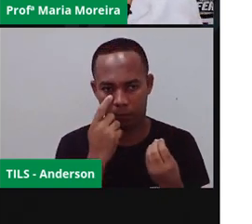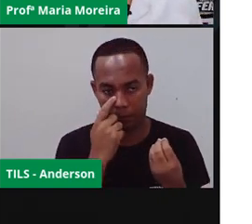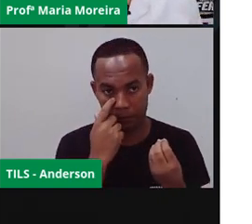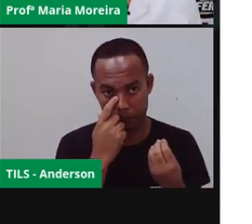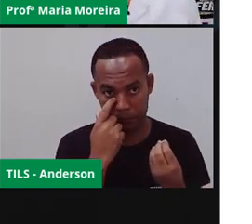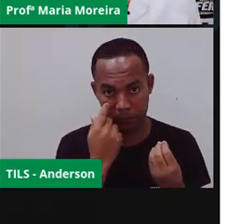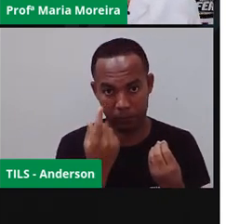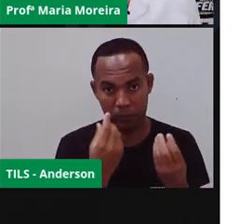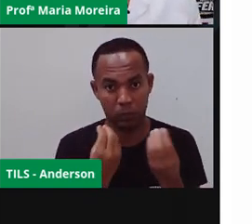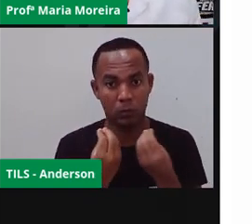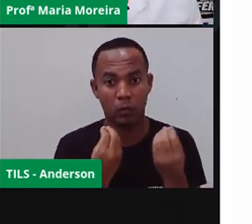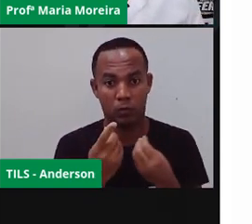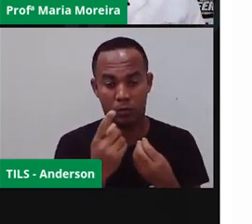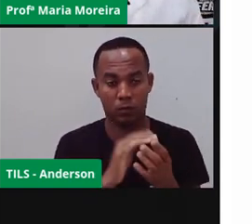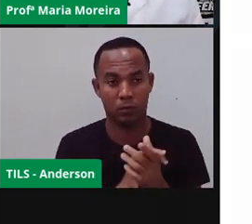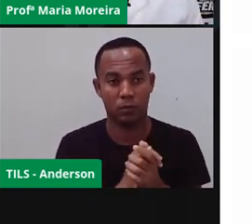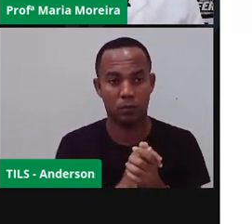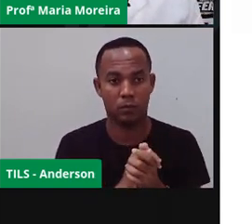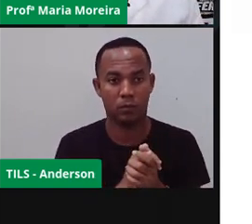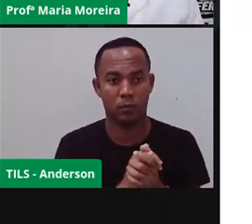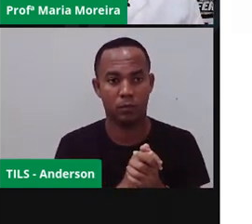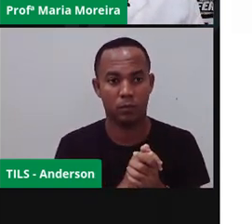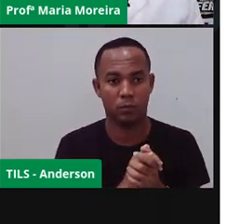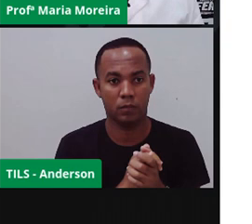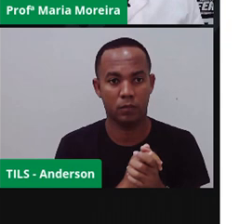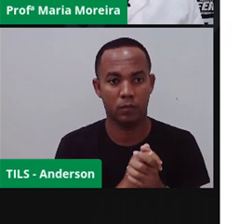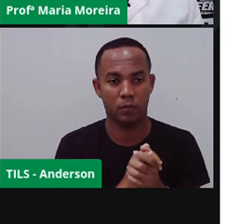vários assuntos que são o quê?